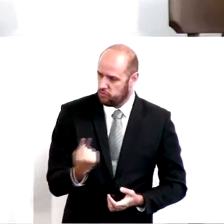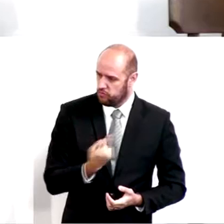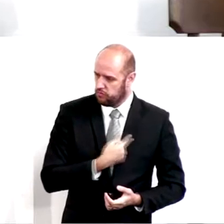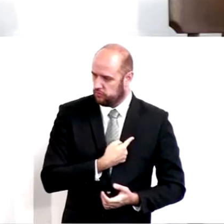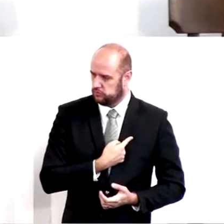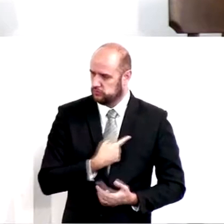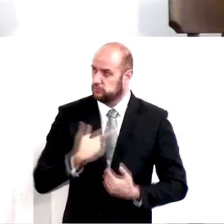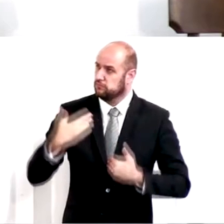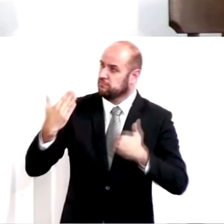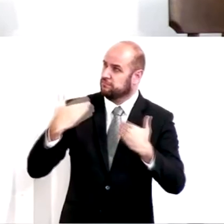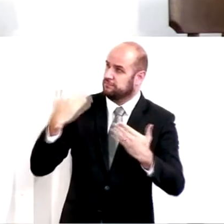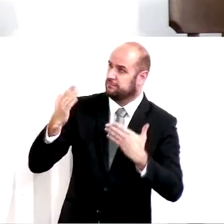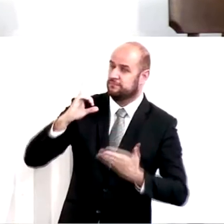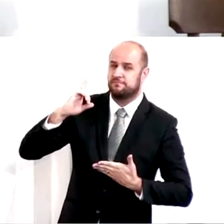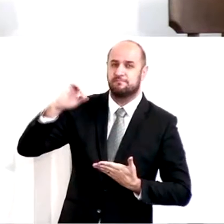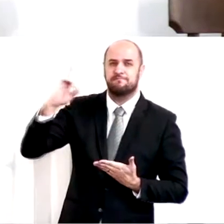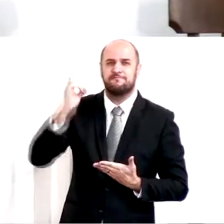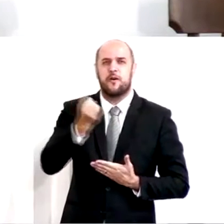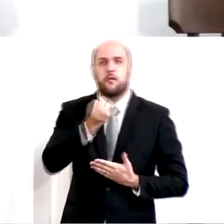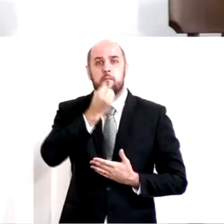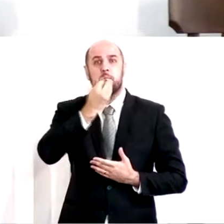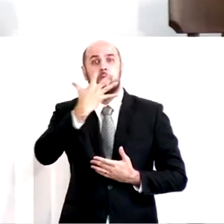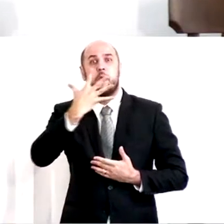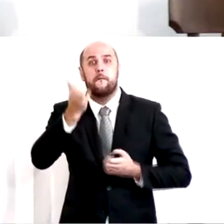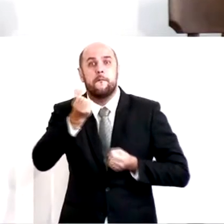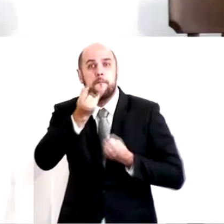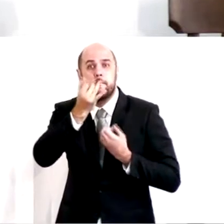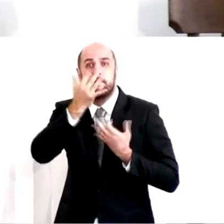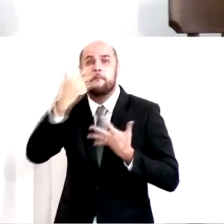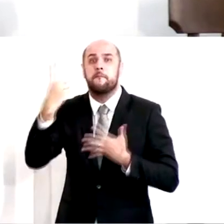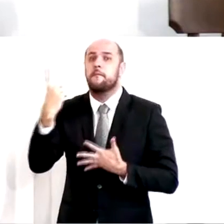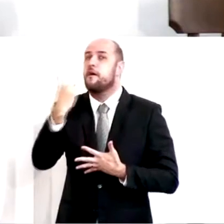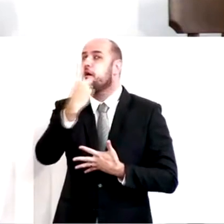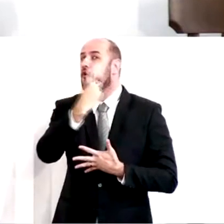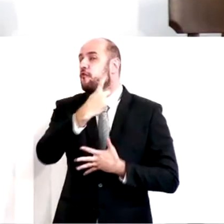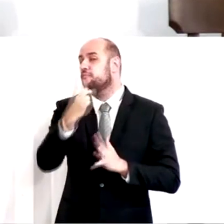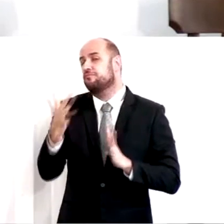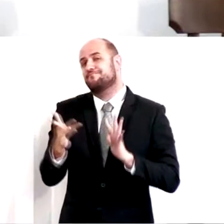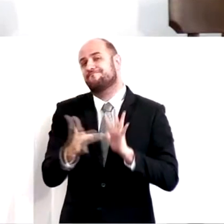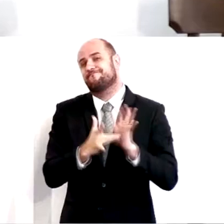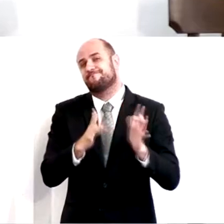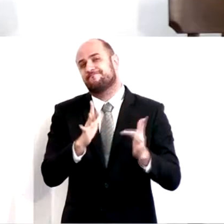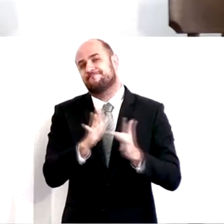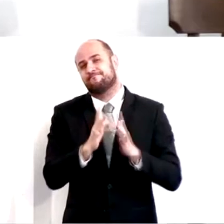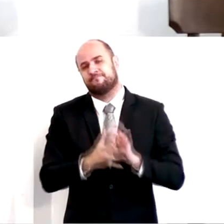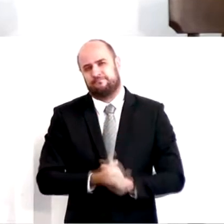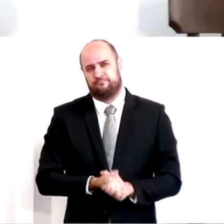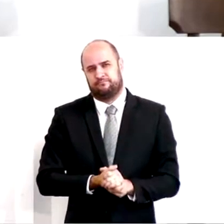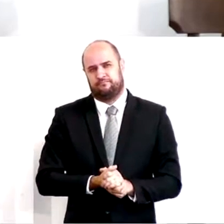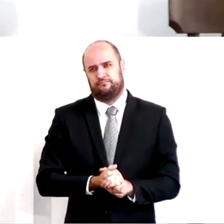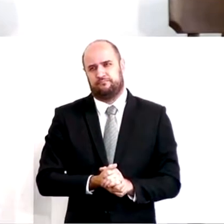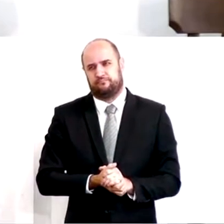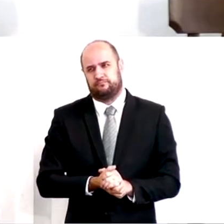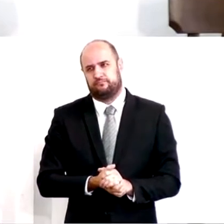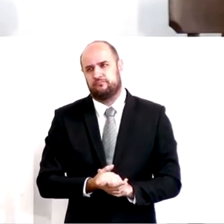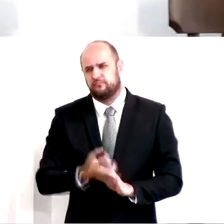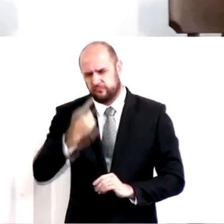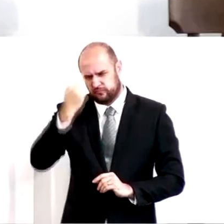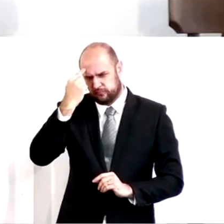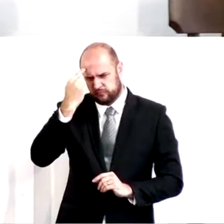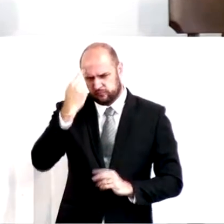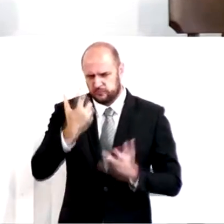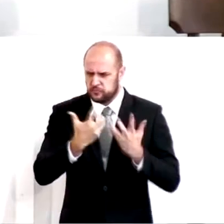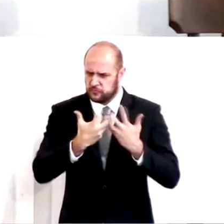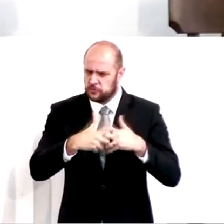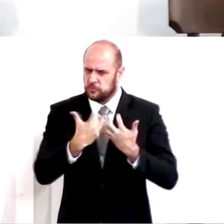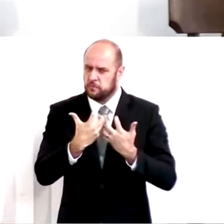com Deus o bom perfume de Cristo. E aí a gente conversa, sempre pensando de